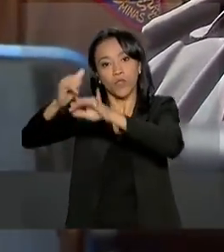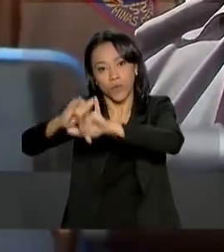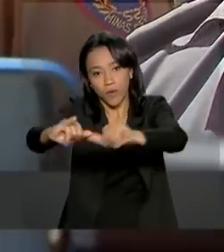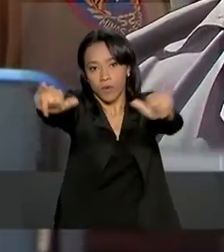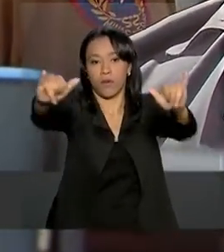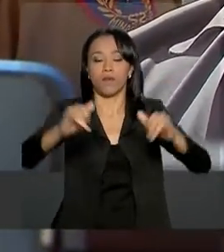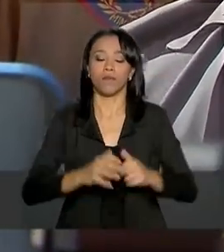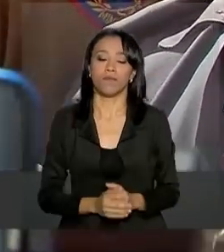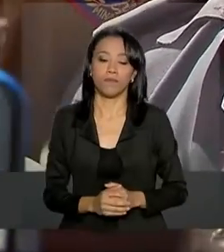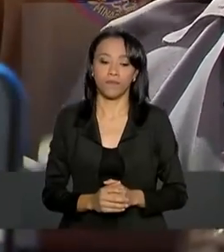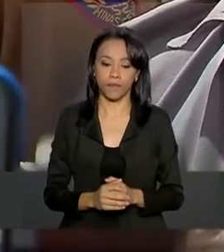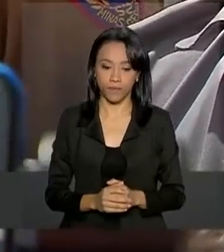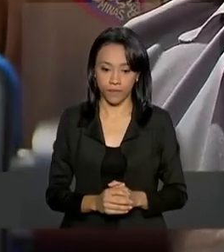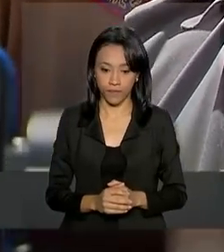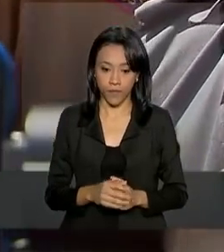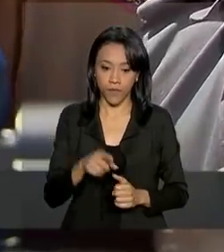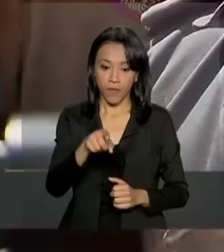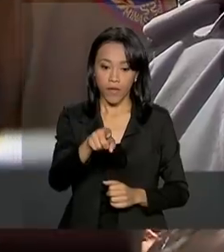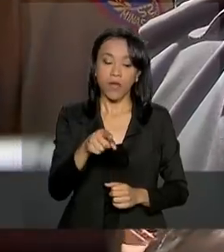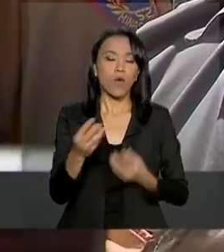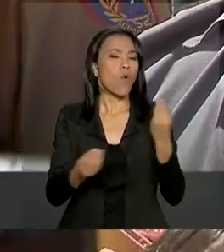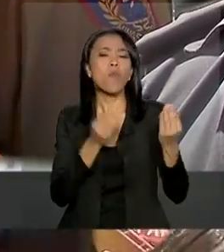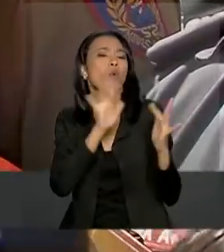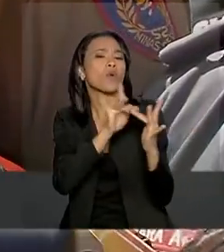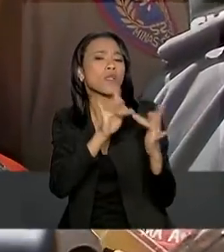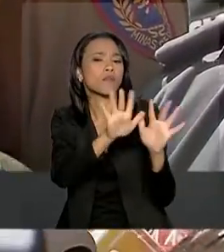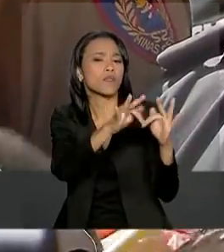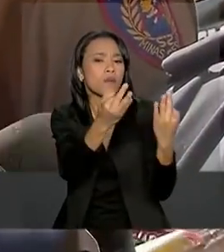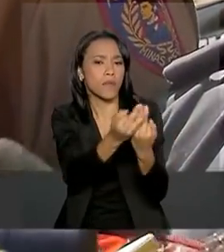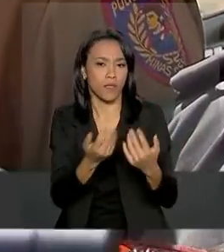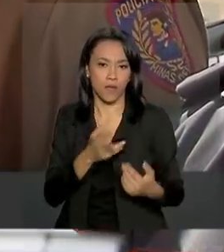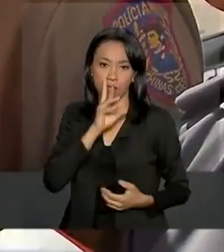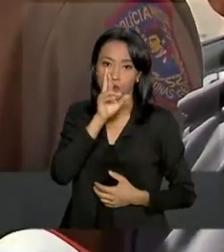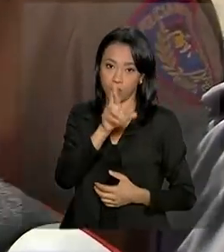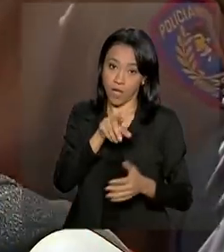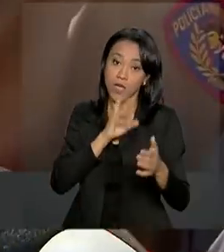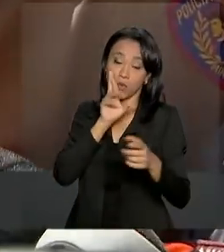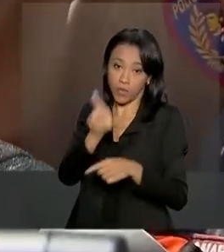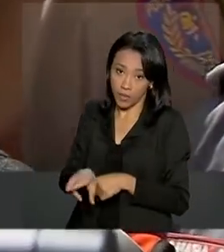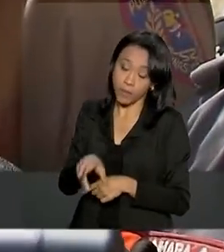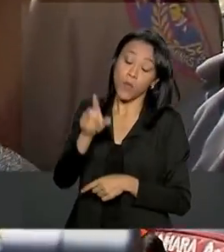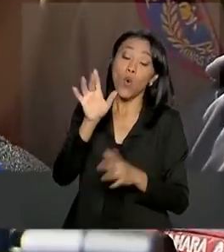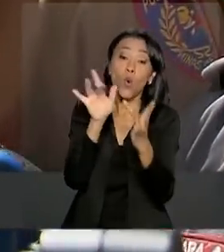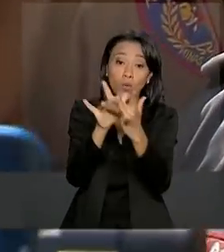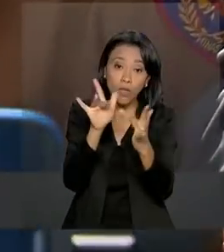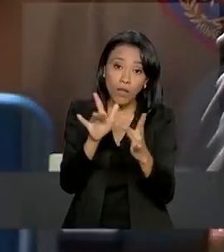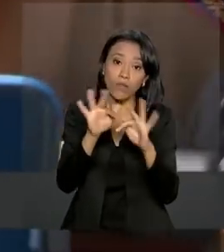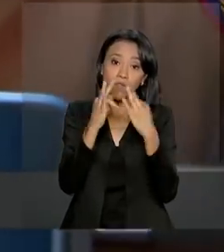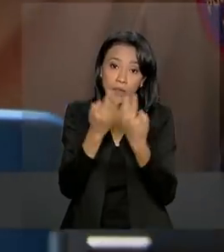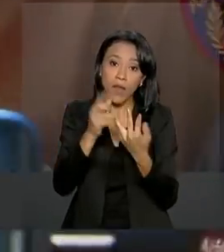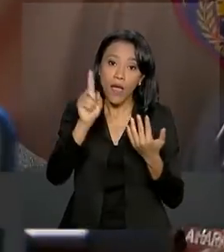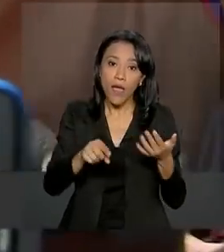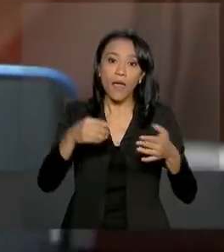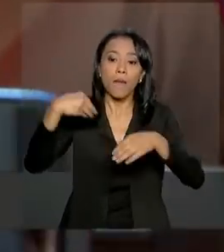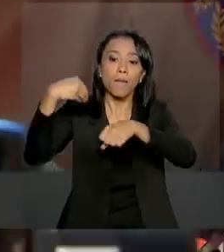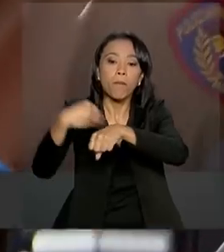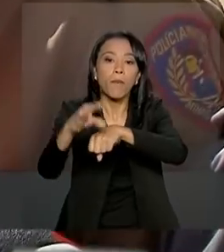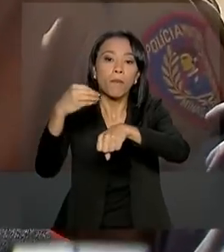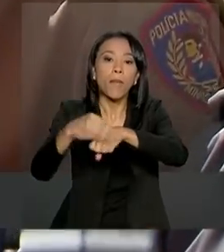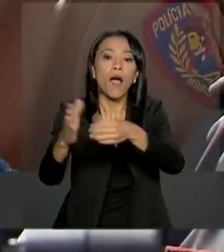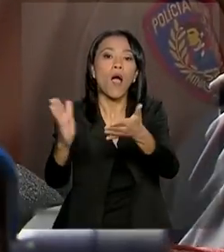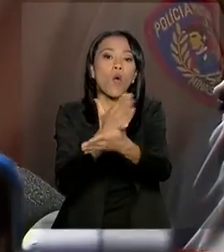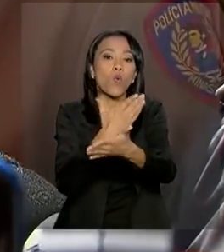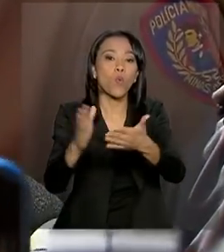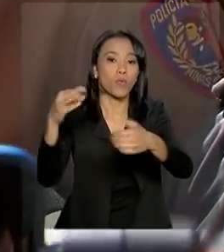sido o contato com as famílias? Sim, o contato com as famílias está sendo um contato de repassar algumas informações.